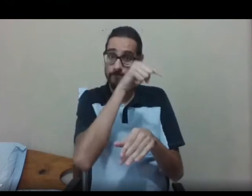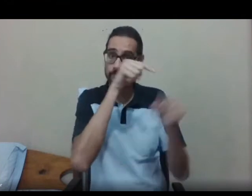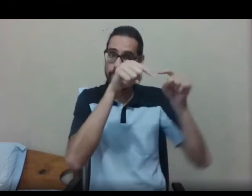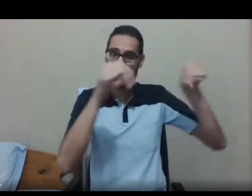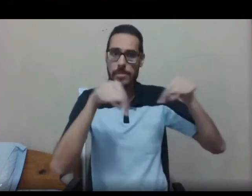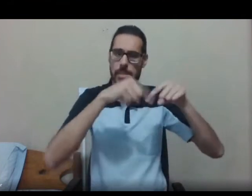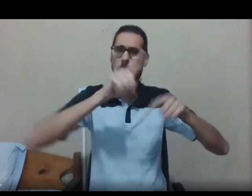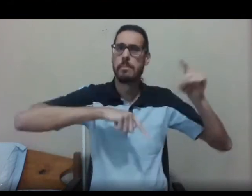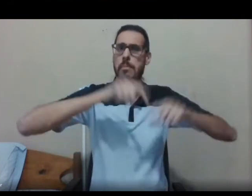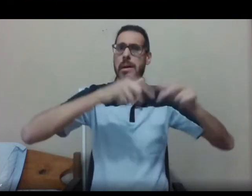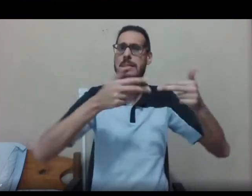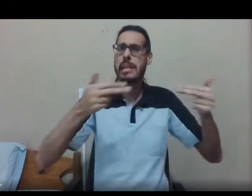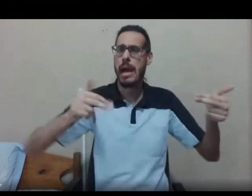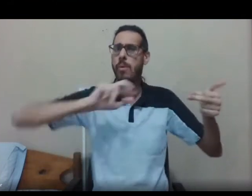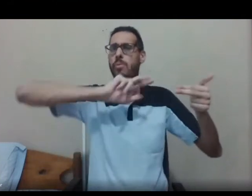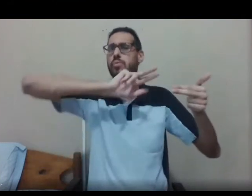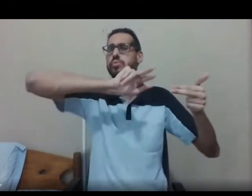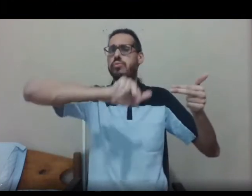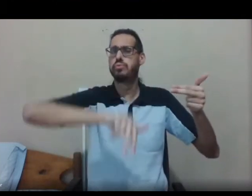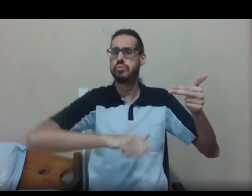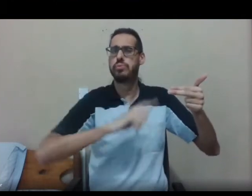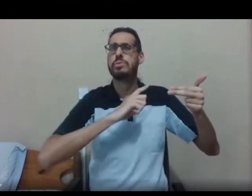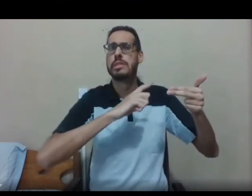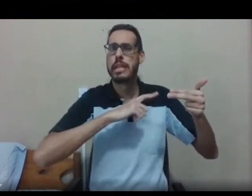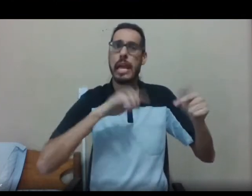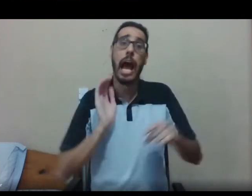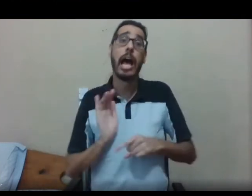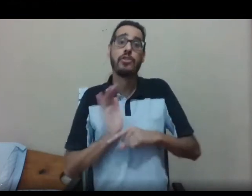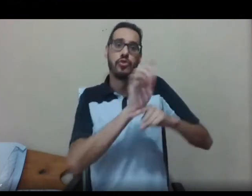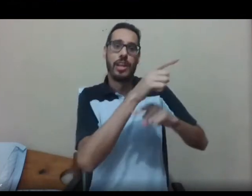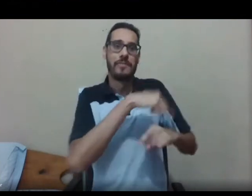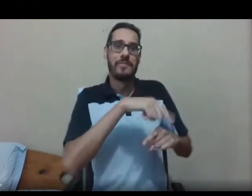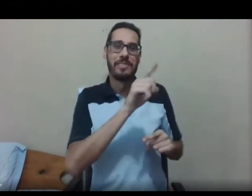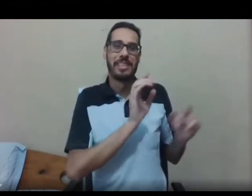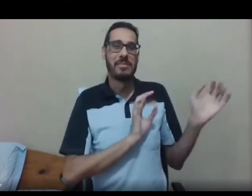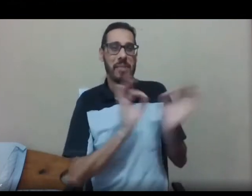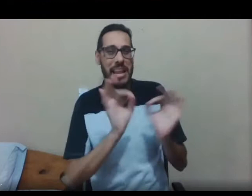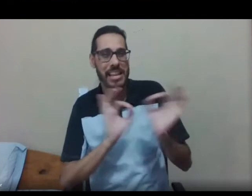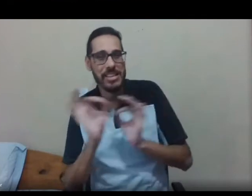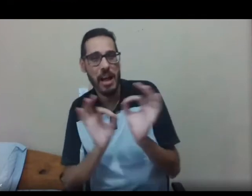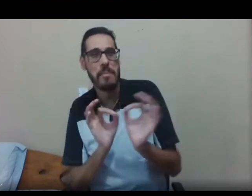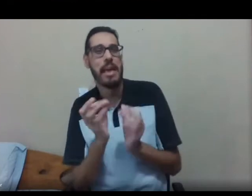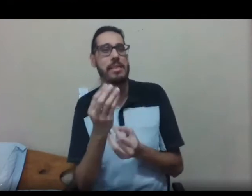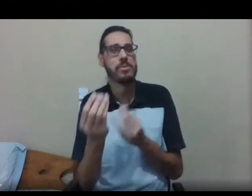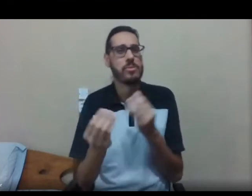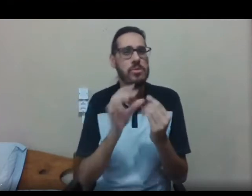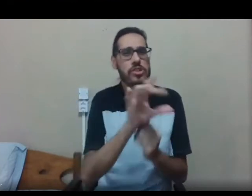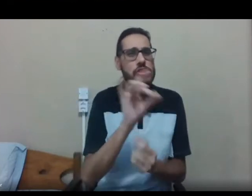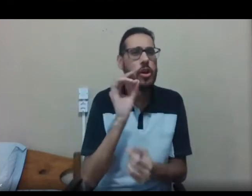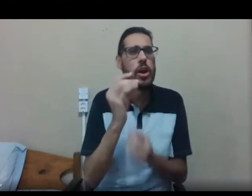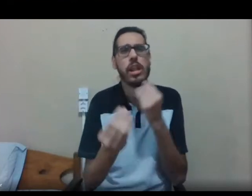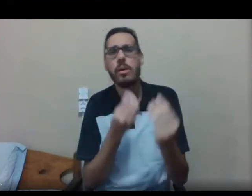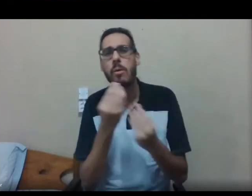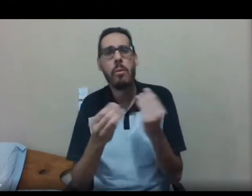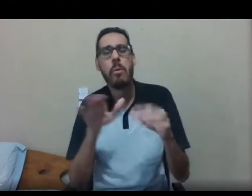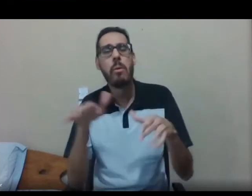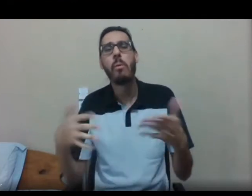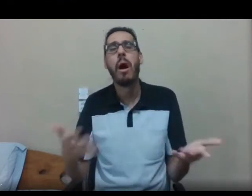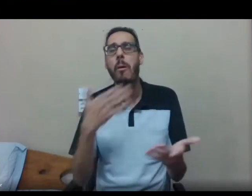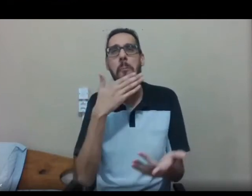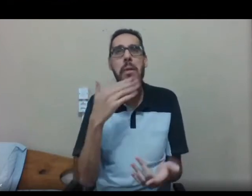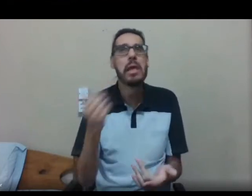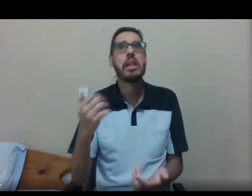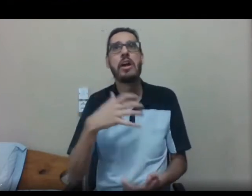disposição de vocês, para que vocês, né, entrem para testar, criar atividades, criar recursos, né, e já começar a se familiarizar